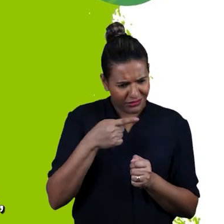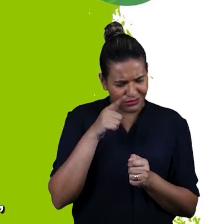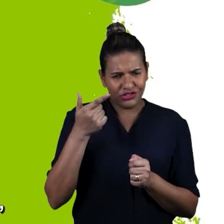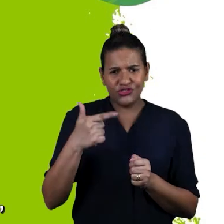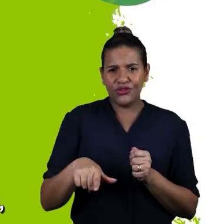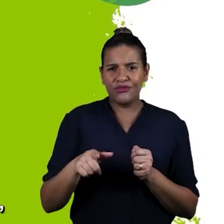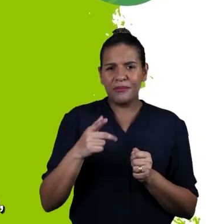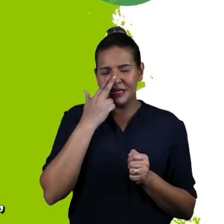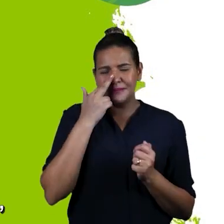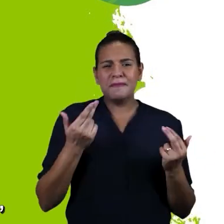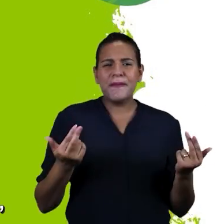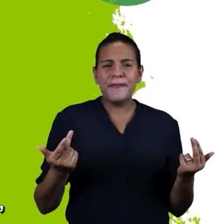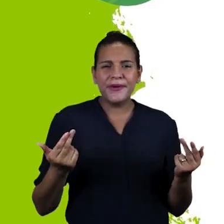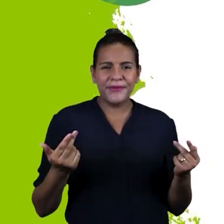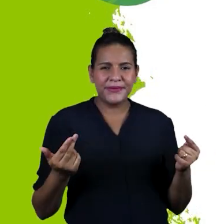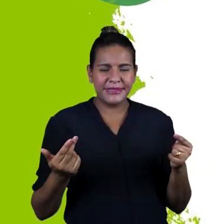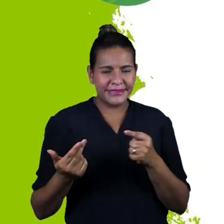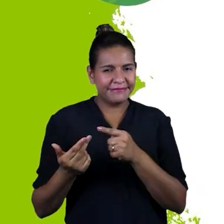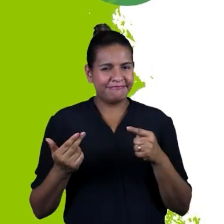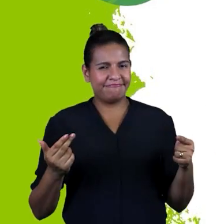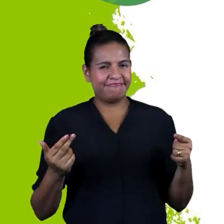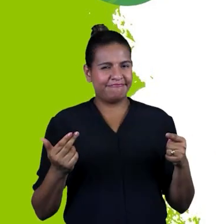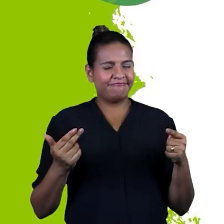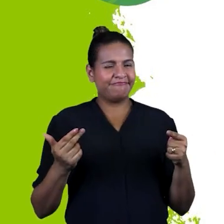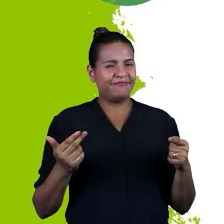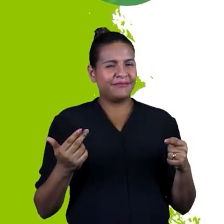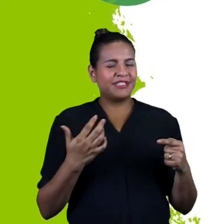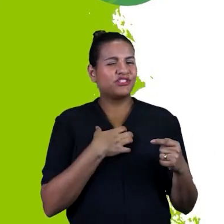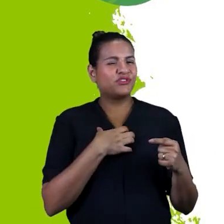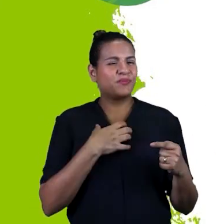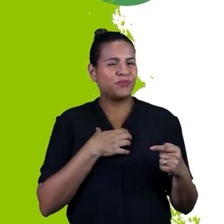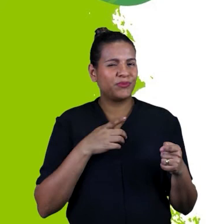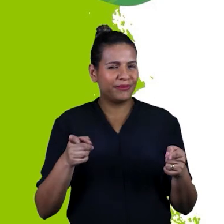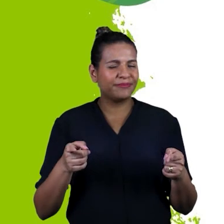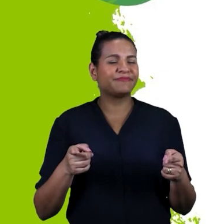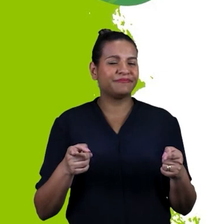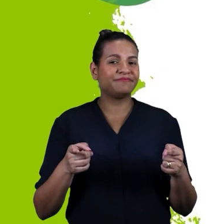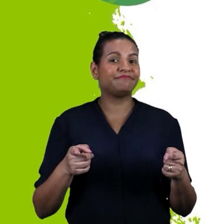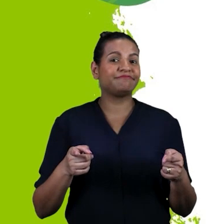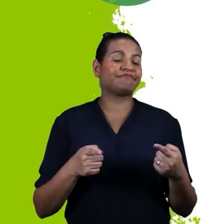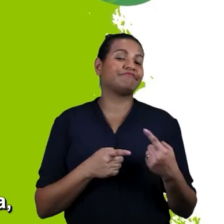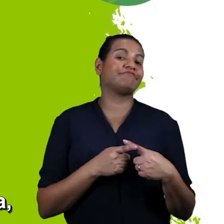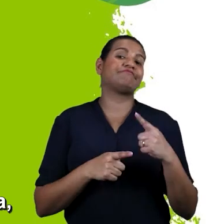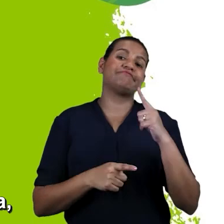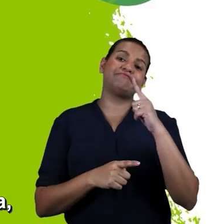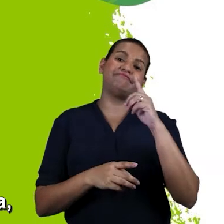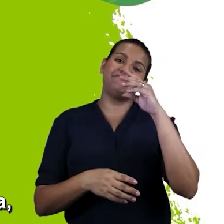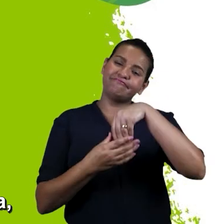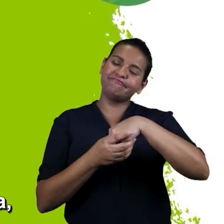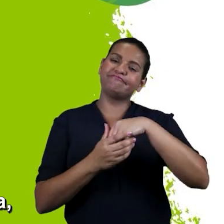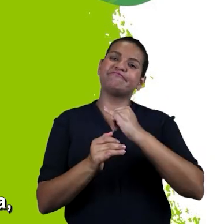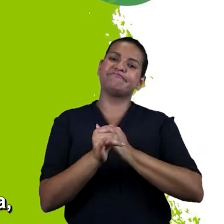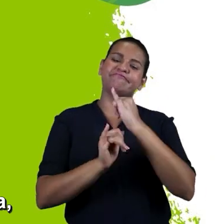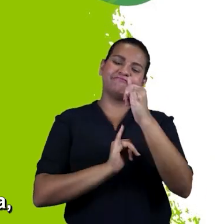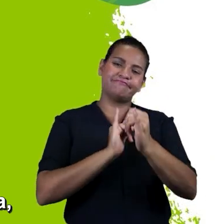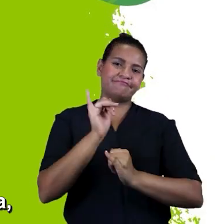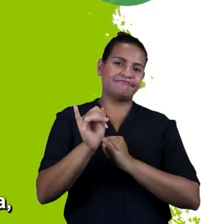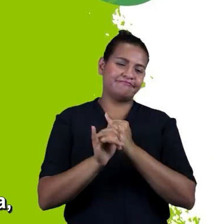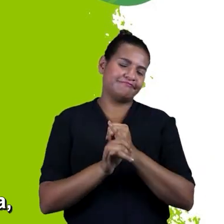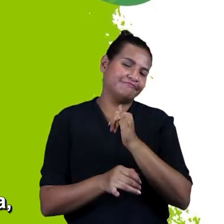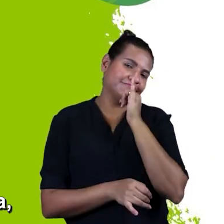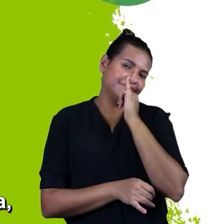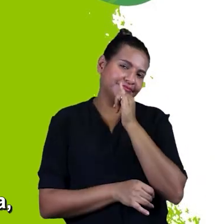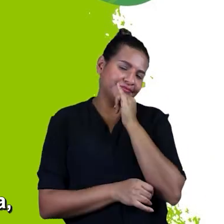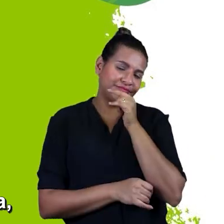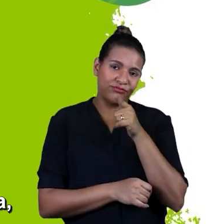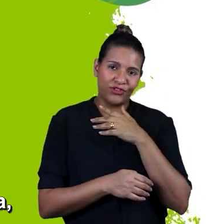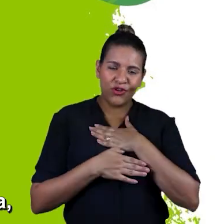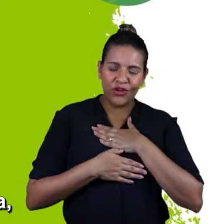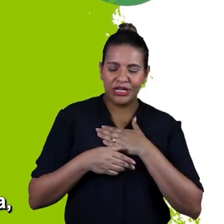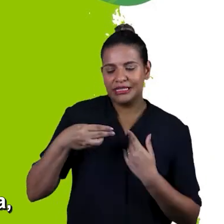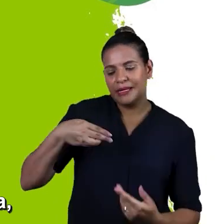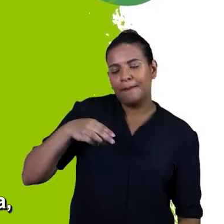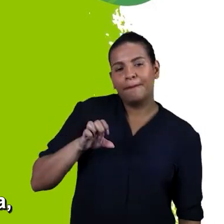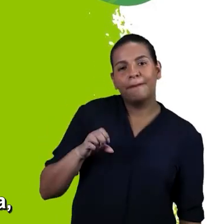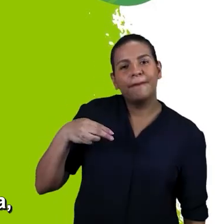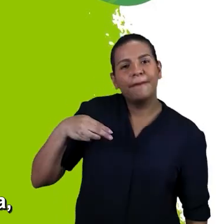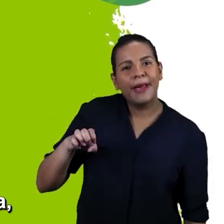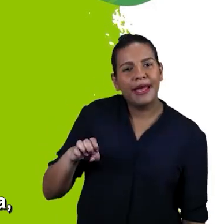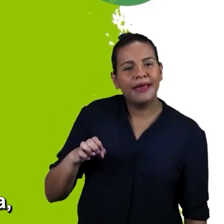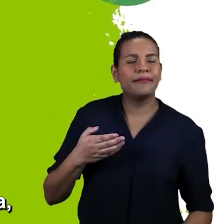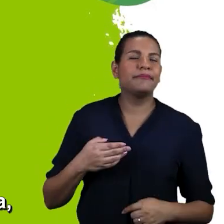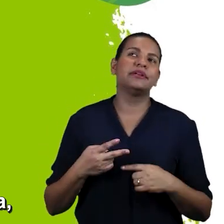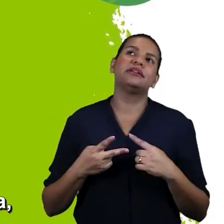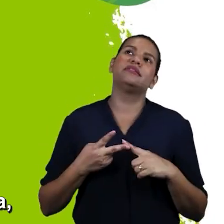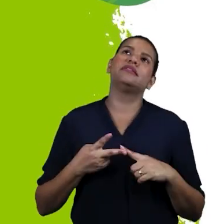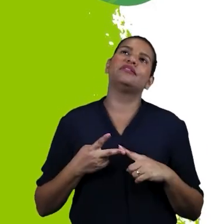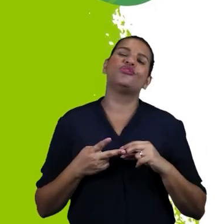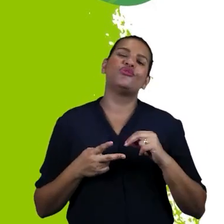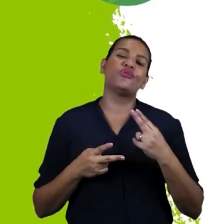gosta muito de ver memes, vão aparecer muitos memes para você. Se você é uma pessoa que consome muita